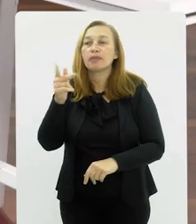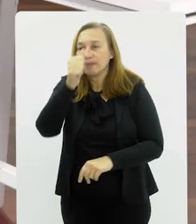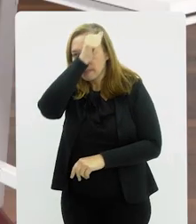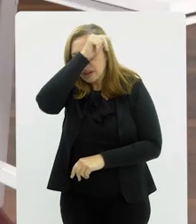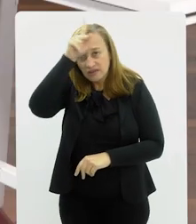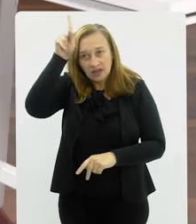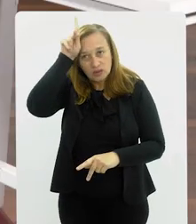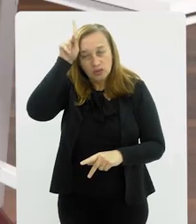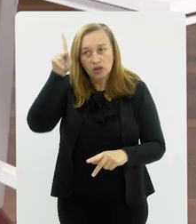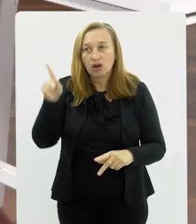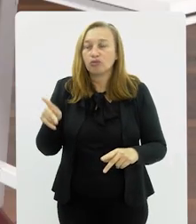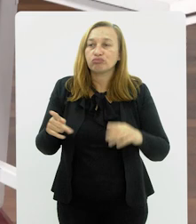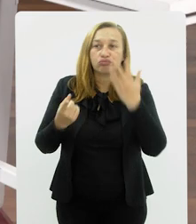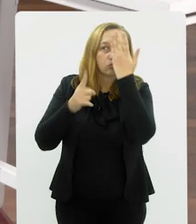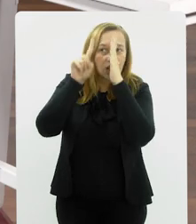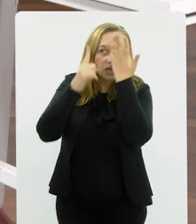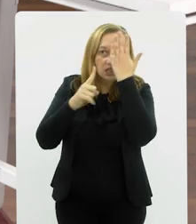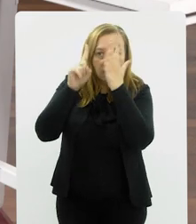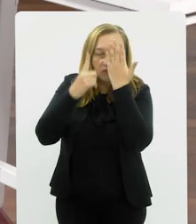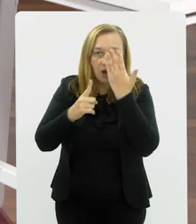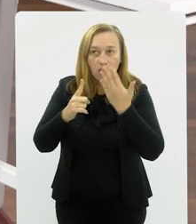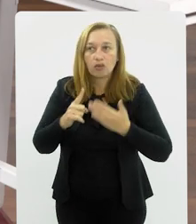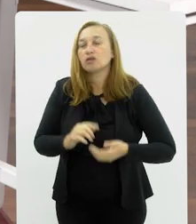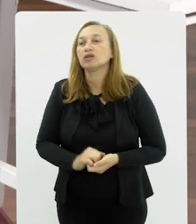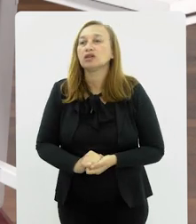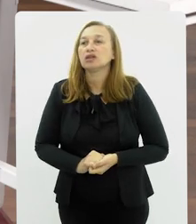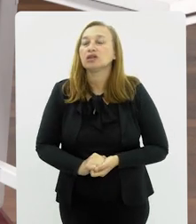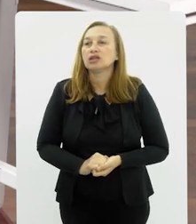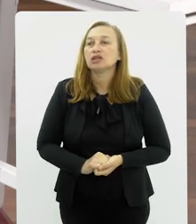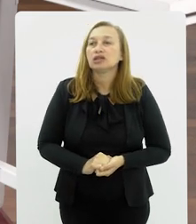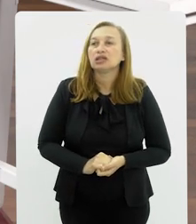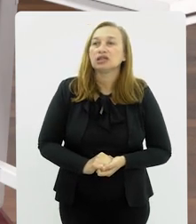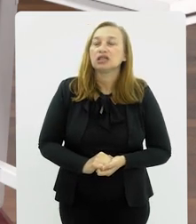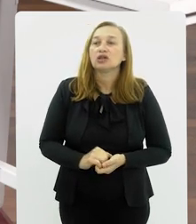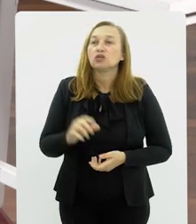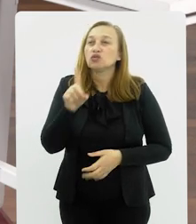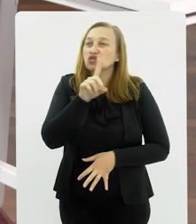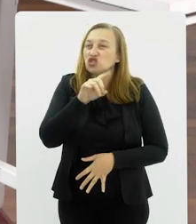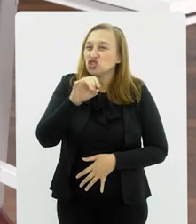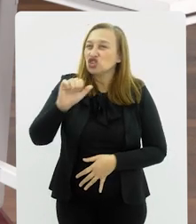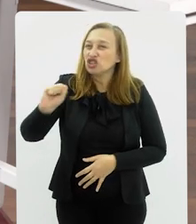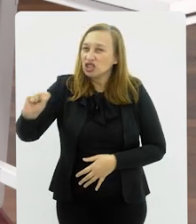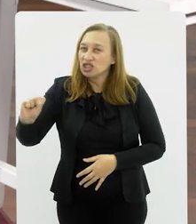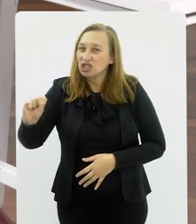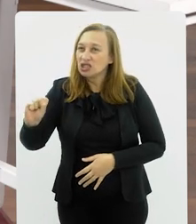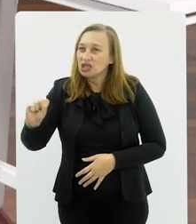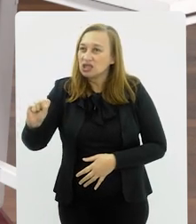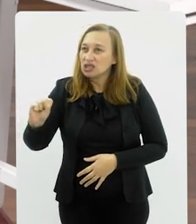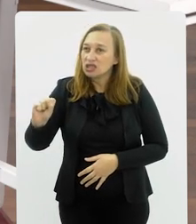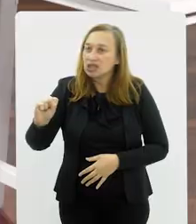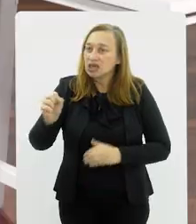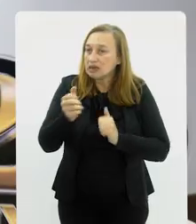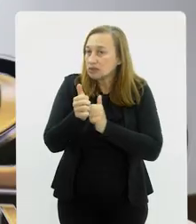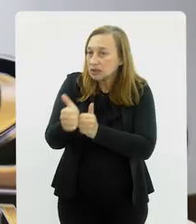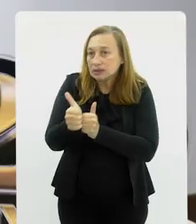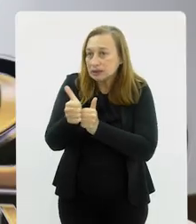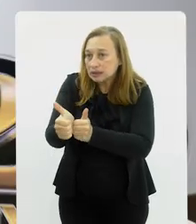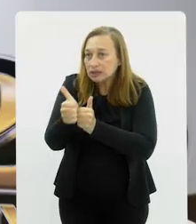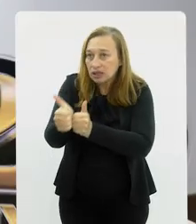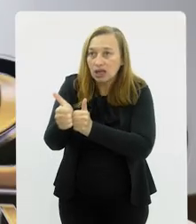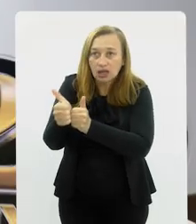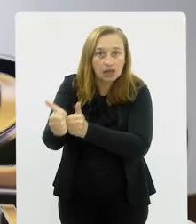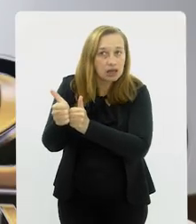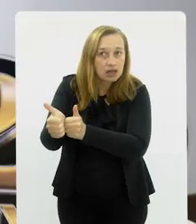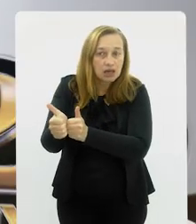com o Carnaval, é uma coisa que eu sei, porque já trabalhei lá várias vezes, é que as datas são seguidas rigorosamente,